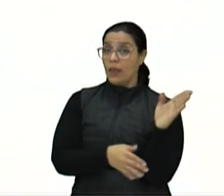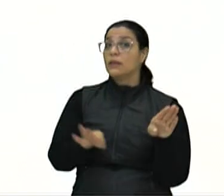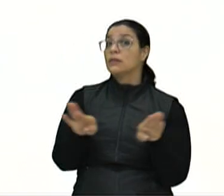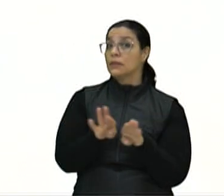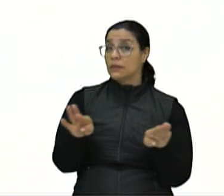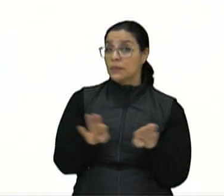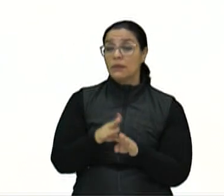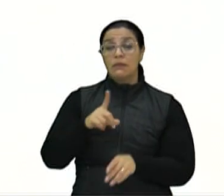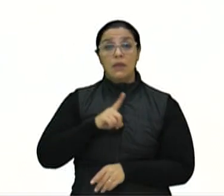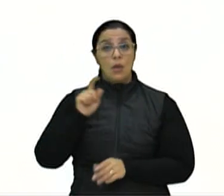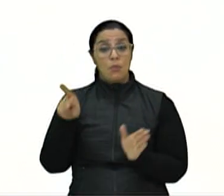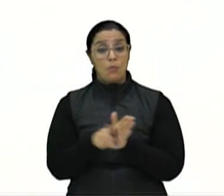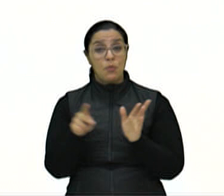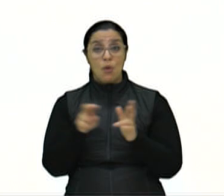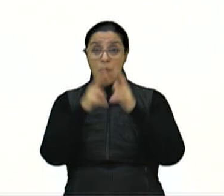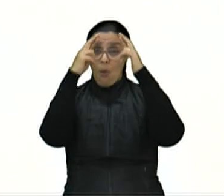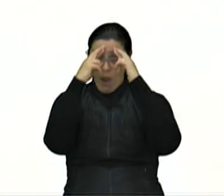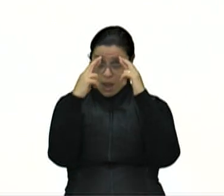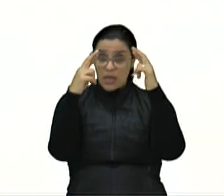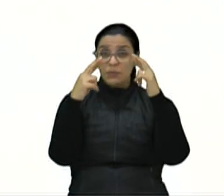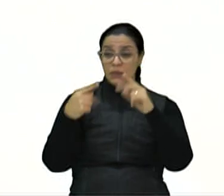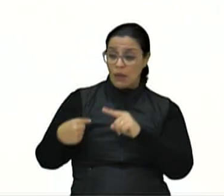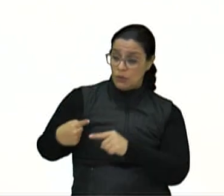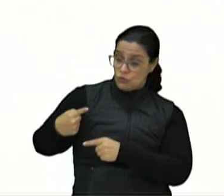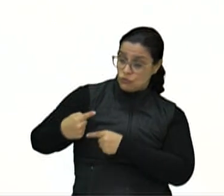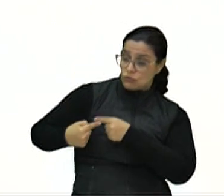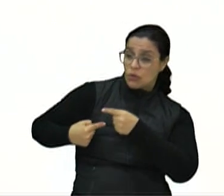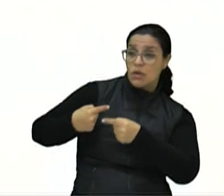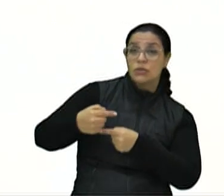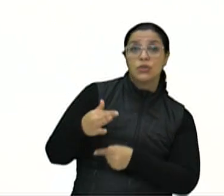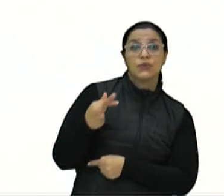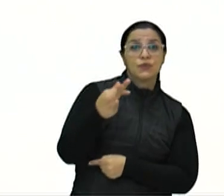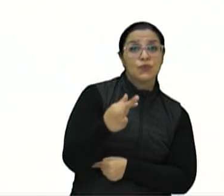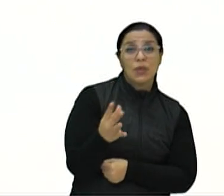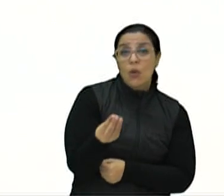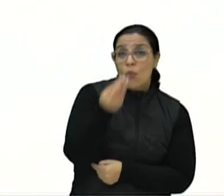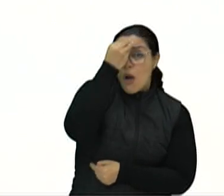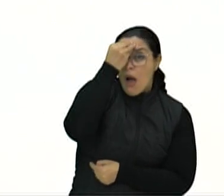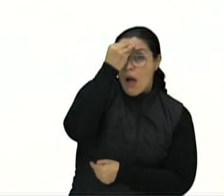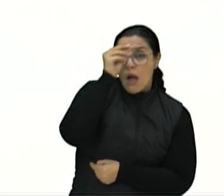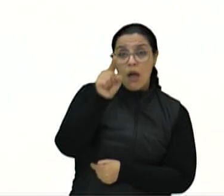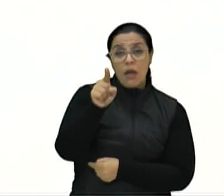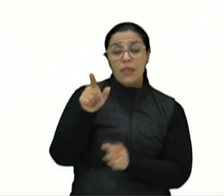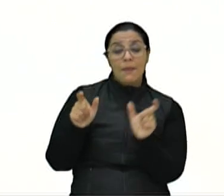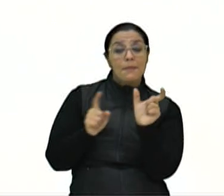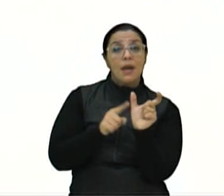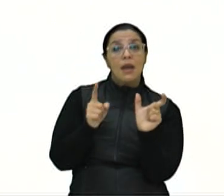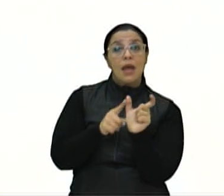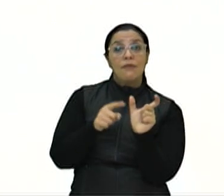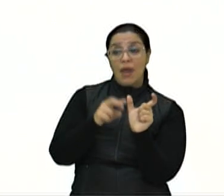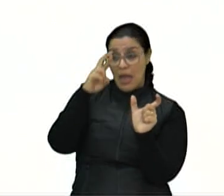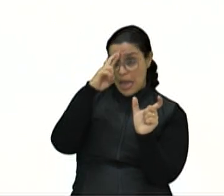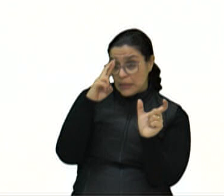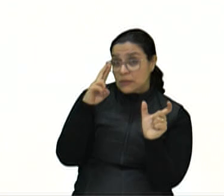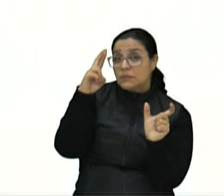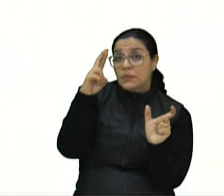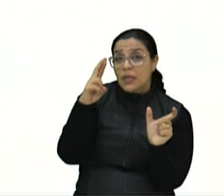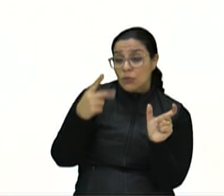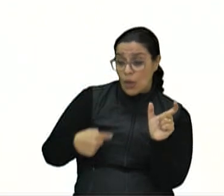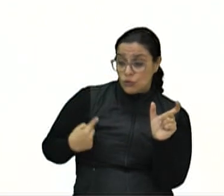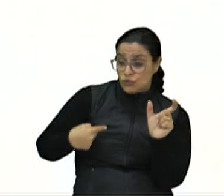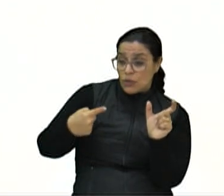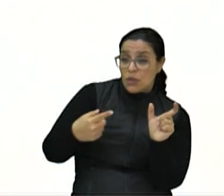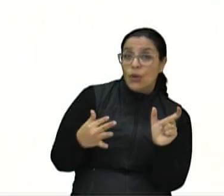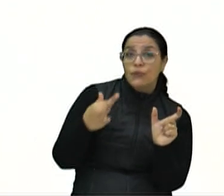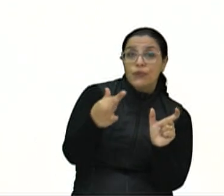no respeito às gerações futuras. Grava isso, por favor. A palavra que tem ali, ó, respeito às gerações futuras. Vocês já